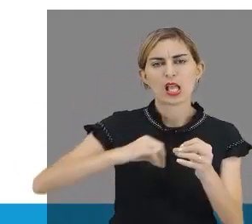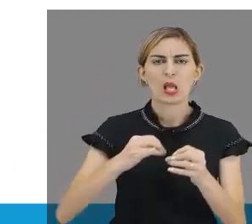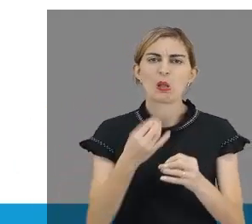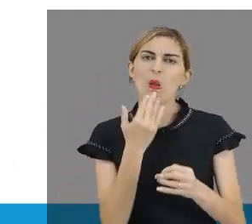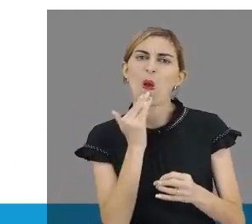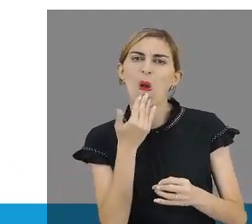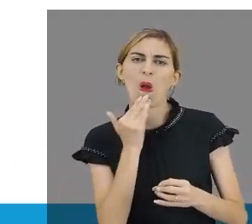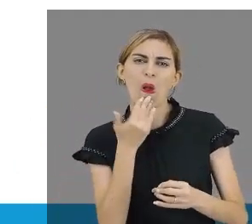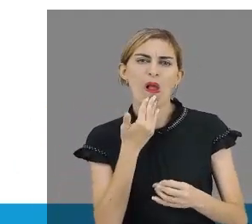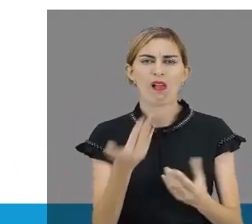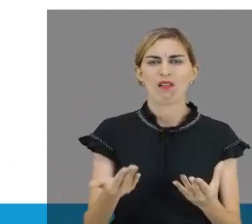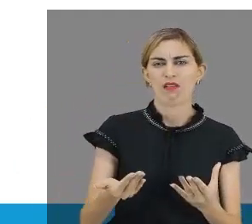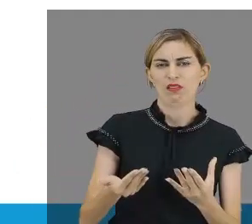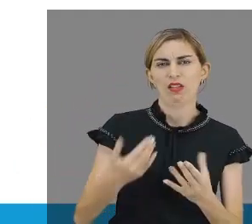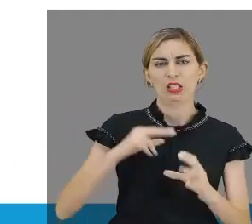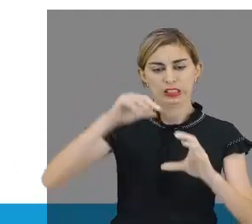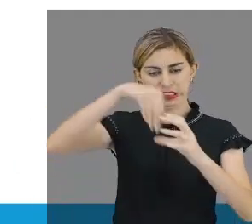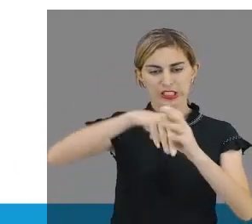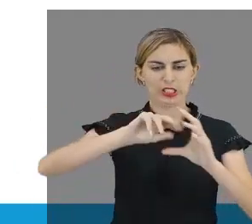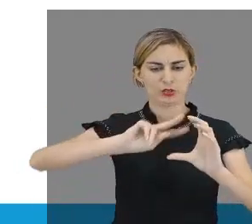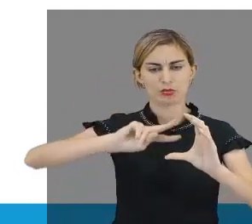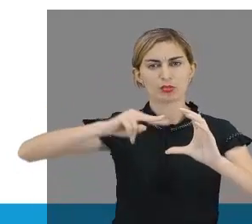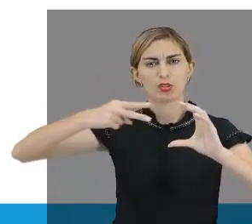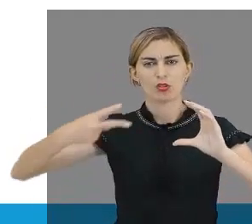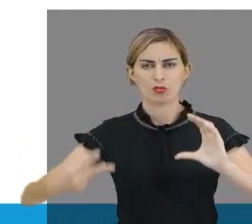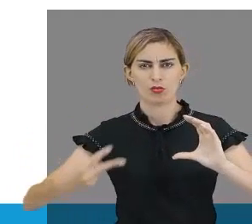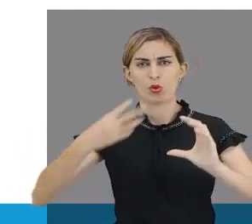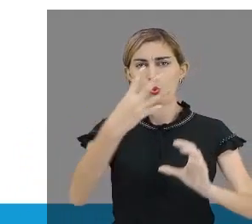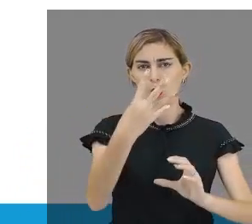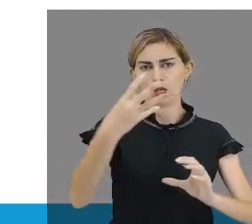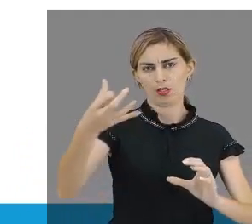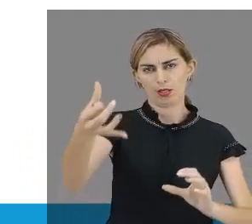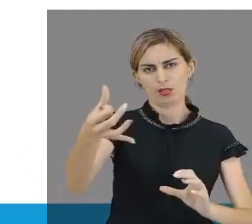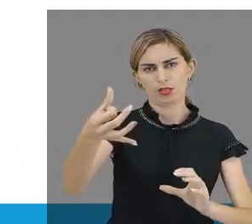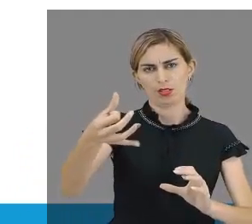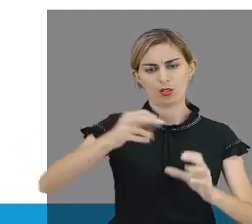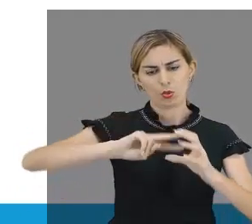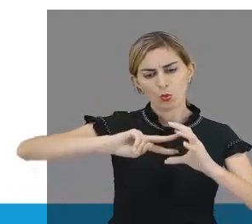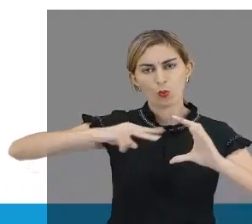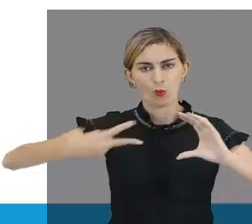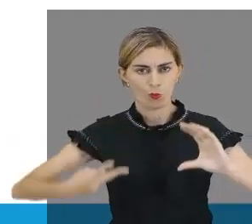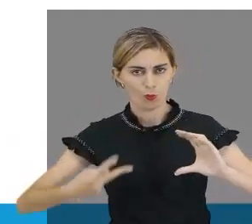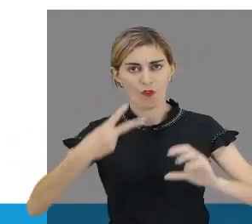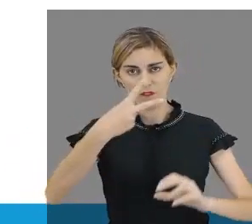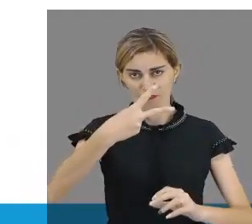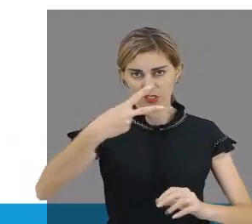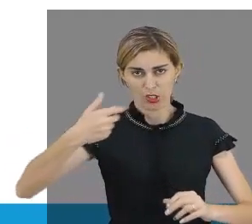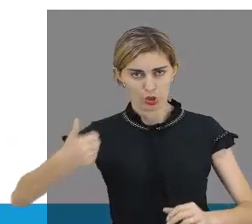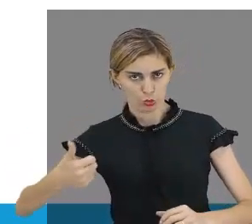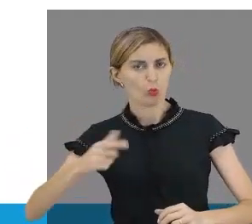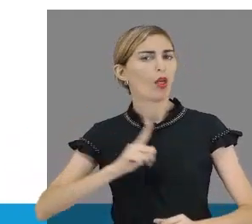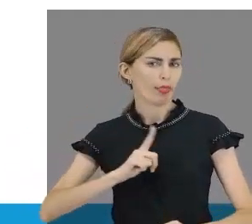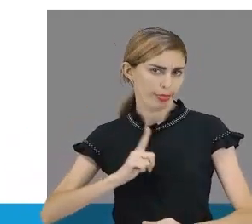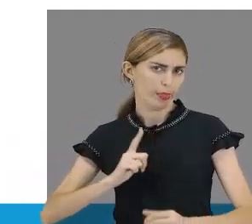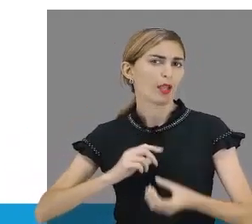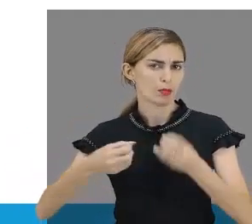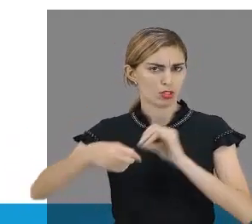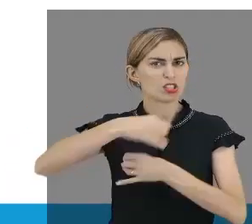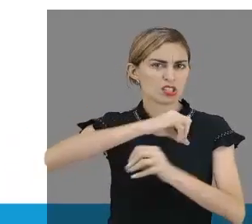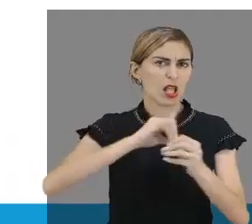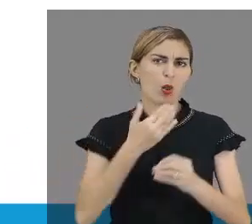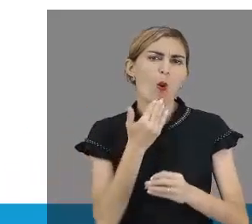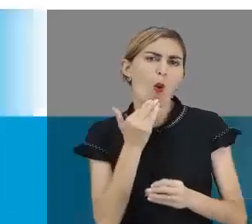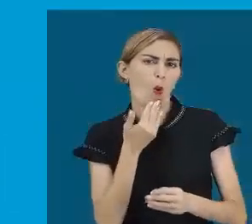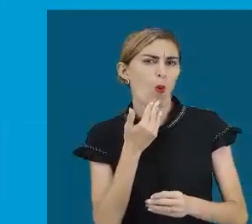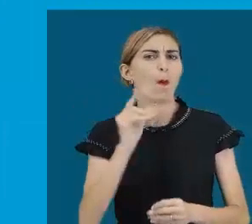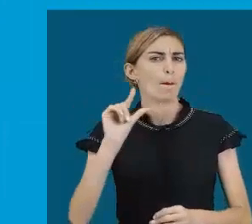células anormais no tipo de cromossomo, no cromossomo 46, né? Então, no cromossomo 21, existe a presença de